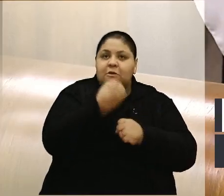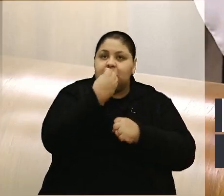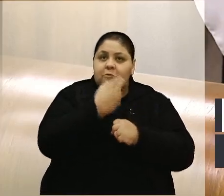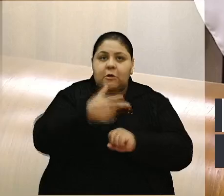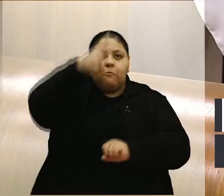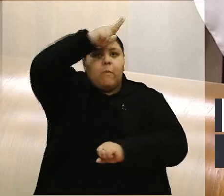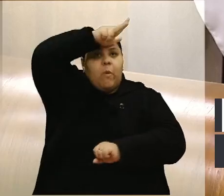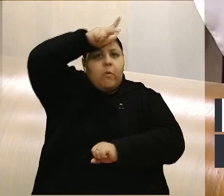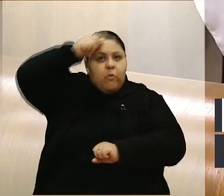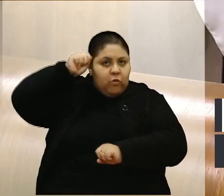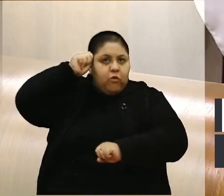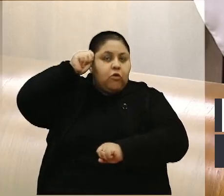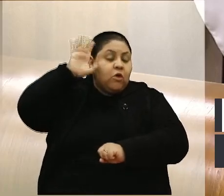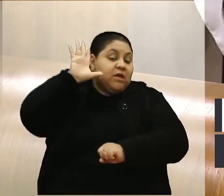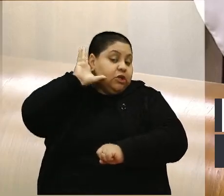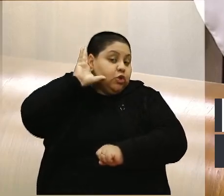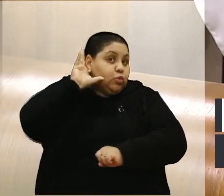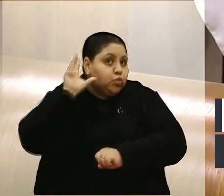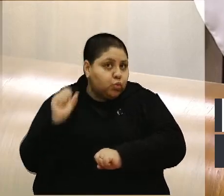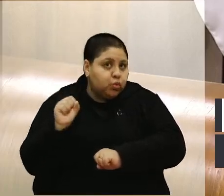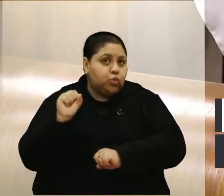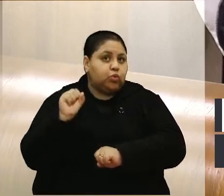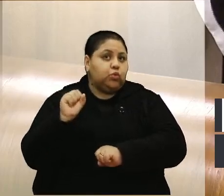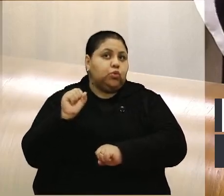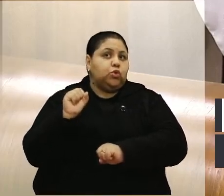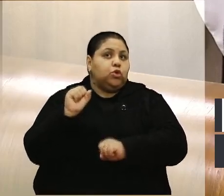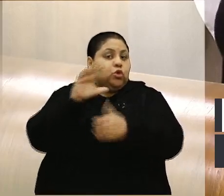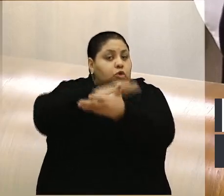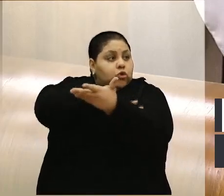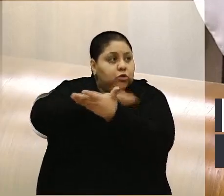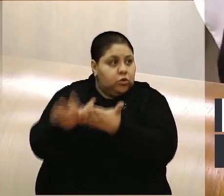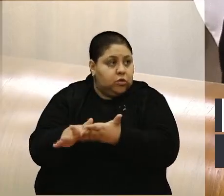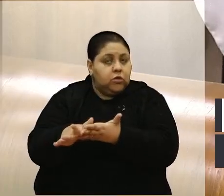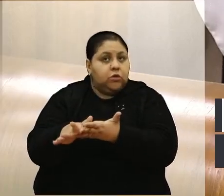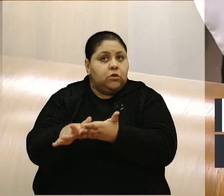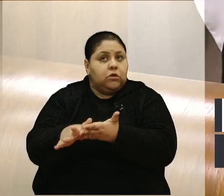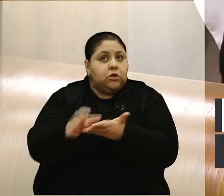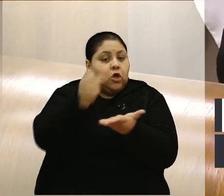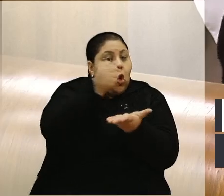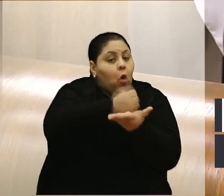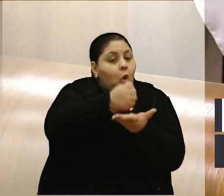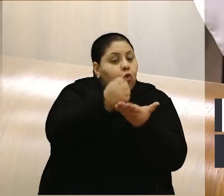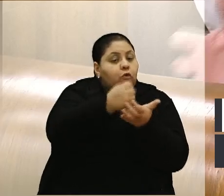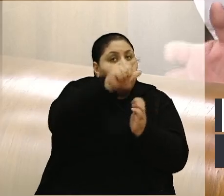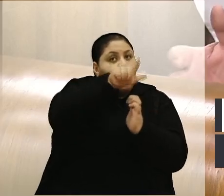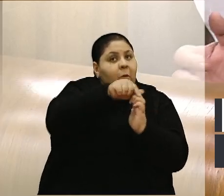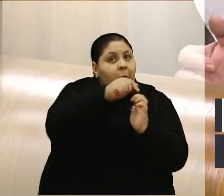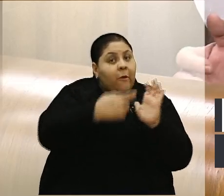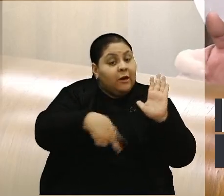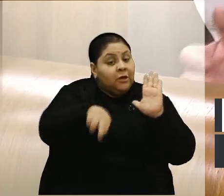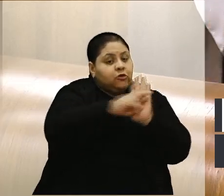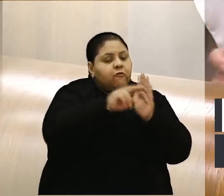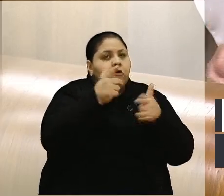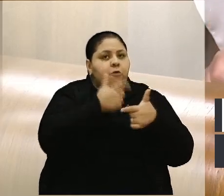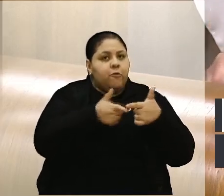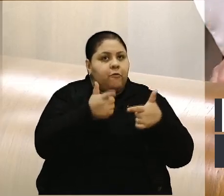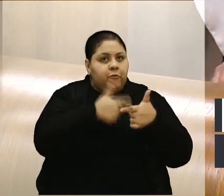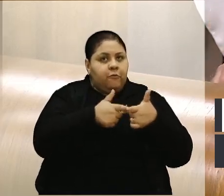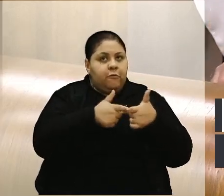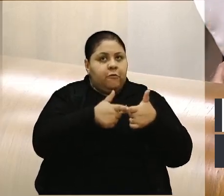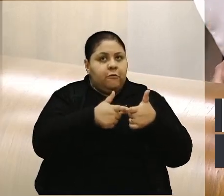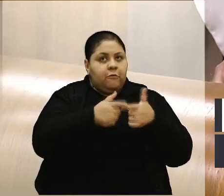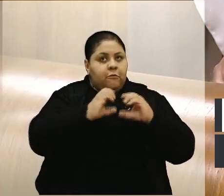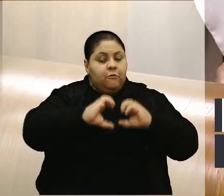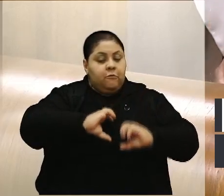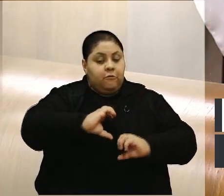prefeito está escutando, estamos no momento de calamidade, contratar empresas para resolver esses problemas. A